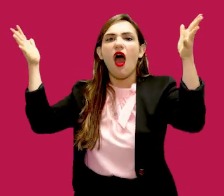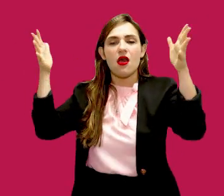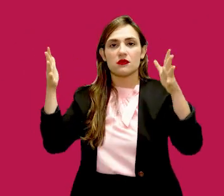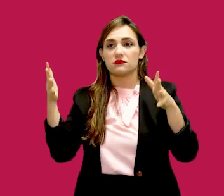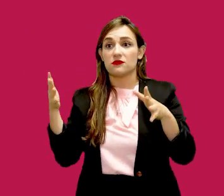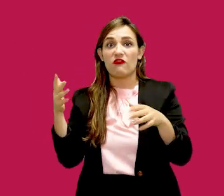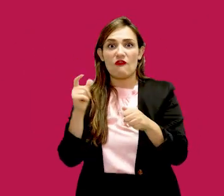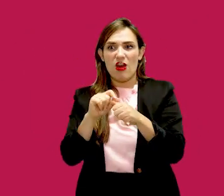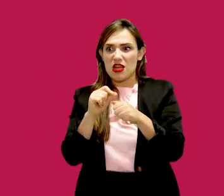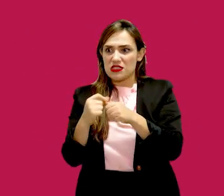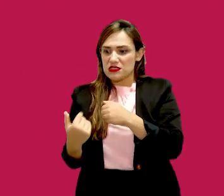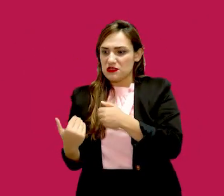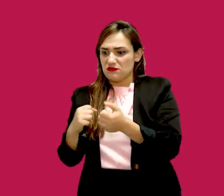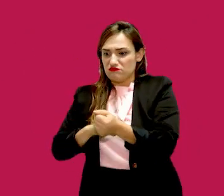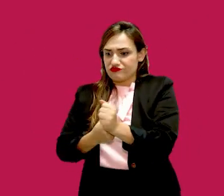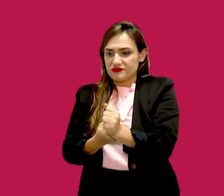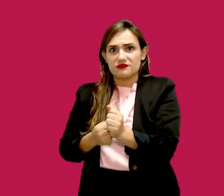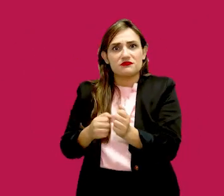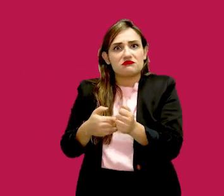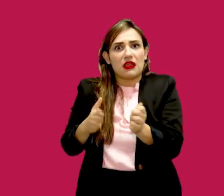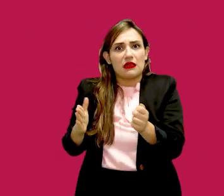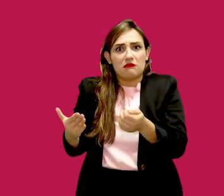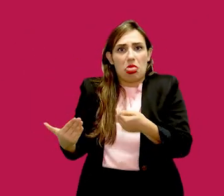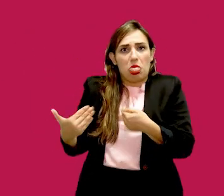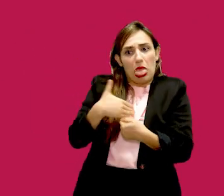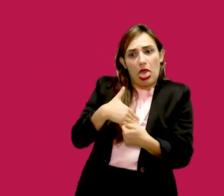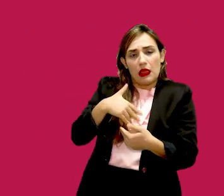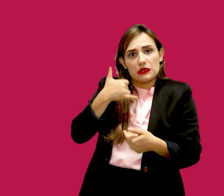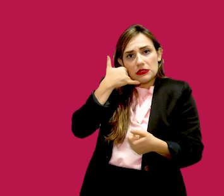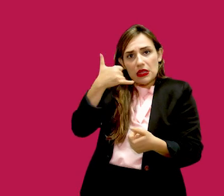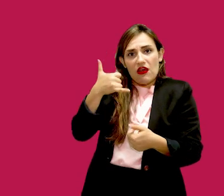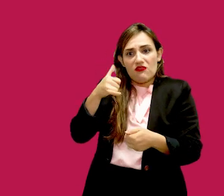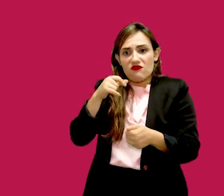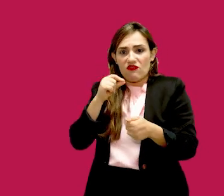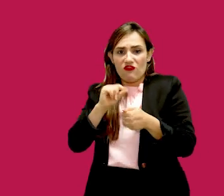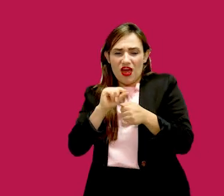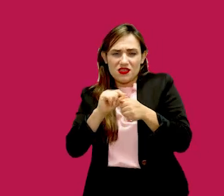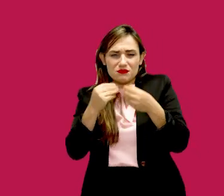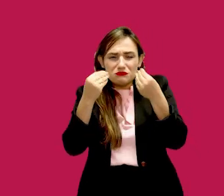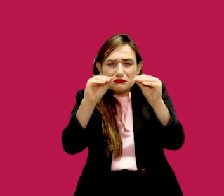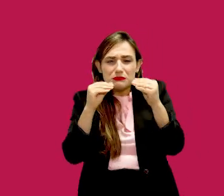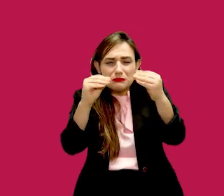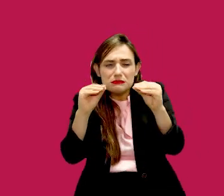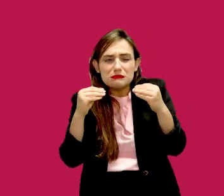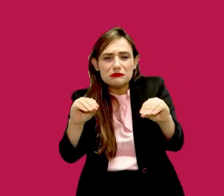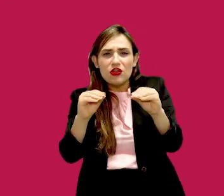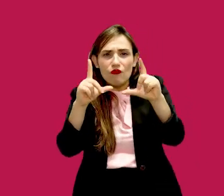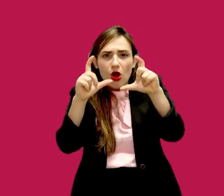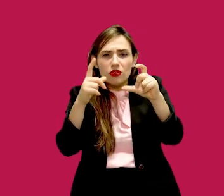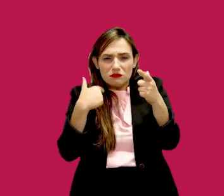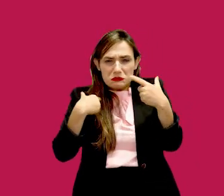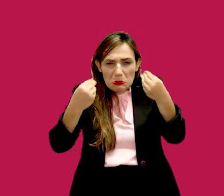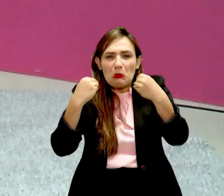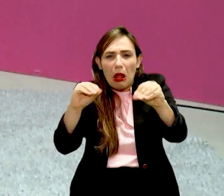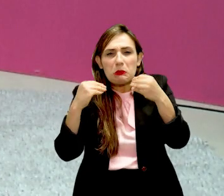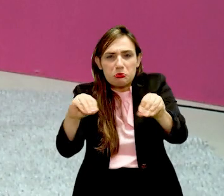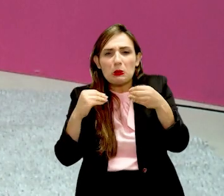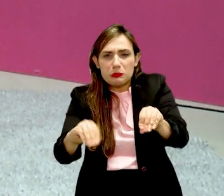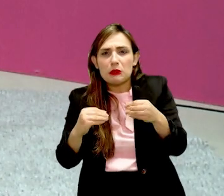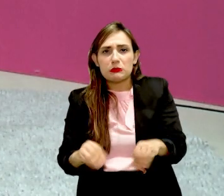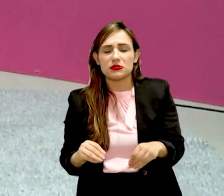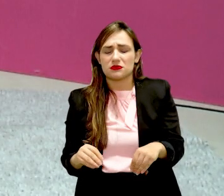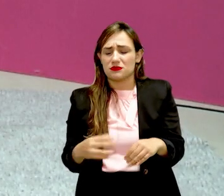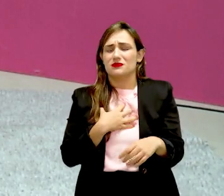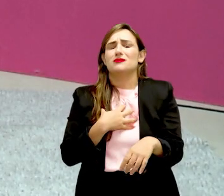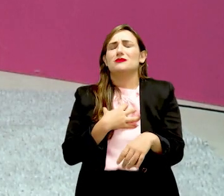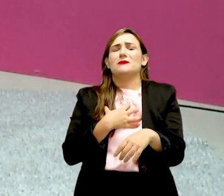comentários excessivos nas redes sociais. Então, é possível perceber que é um comportamento reiterado e